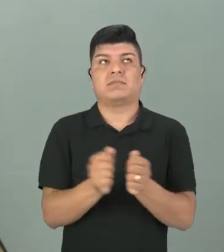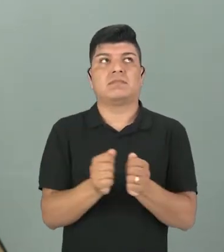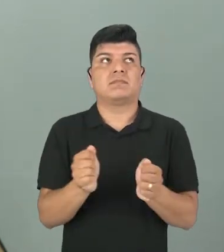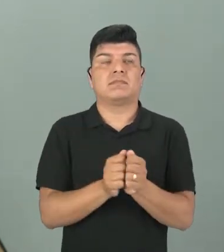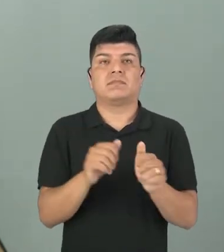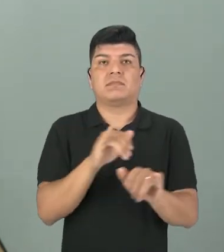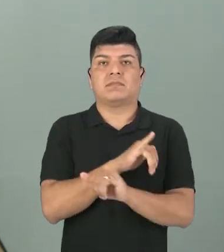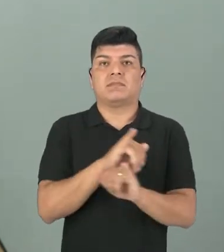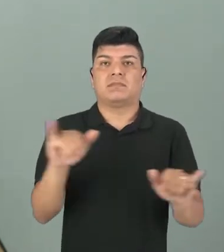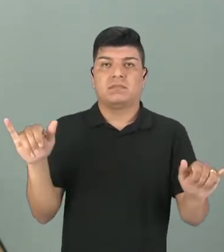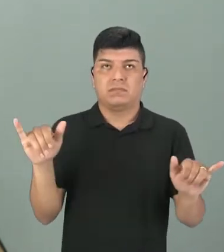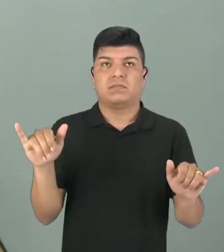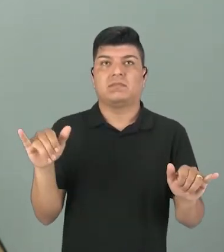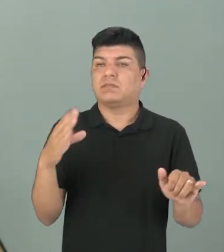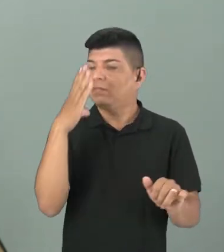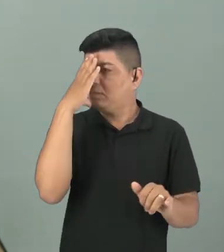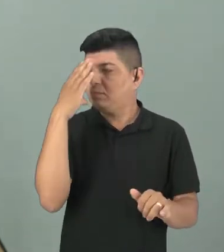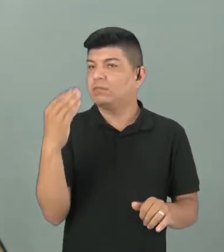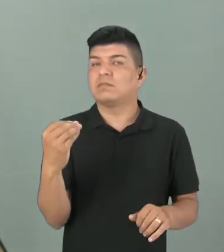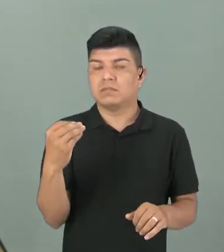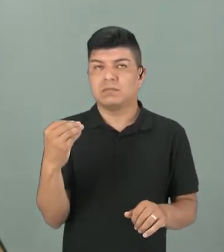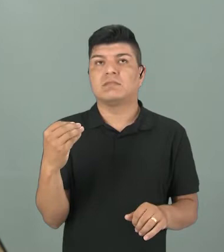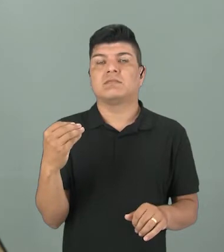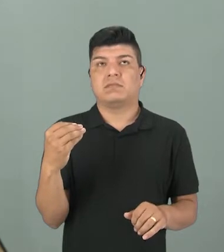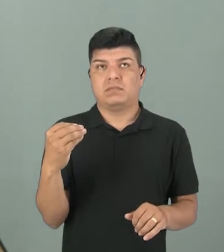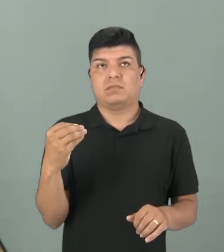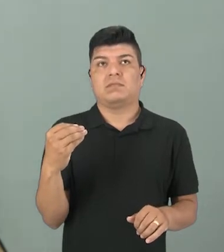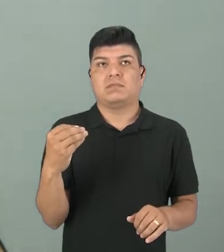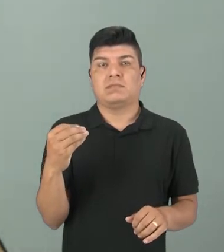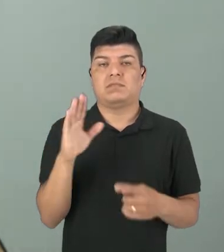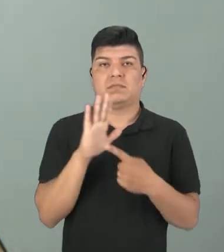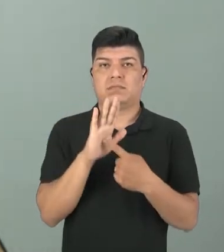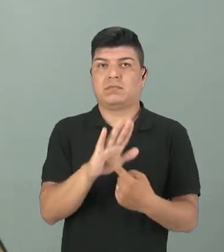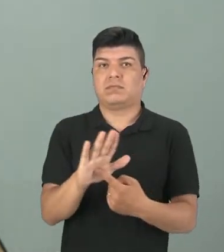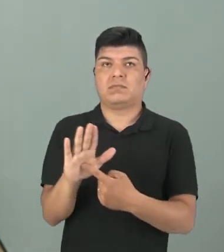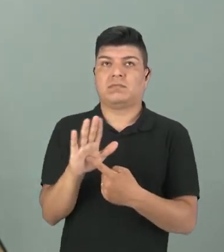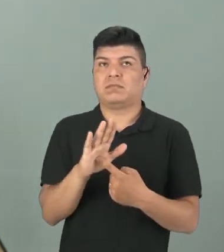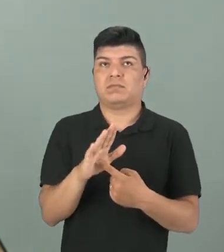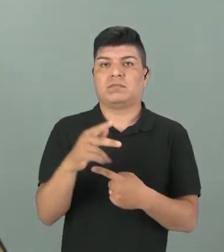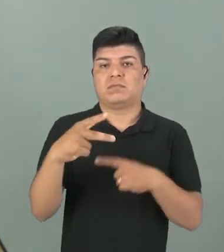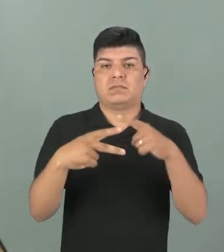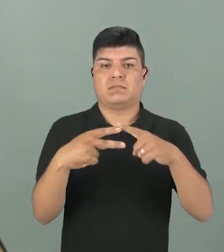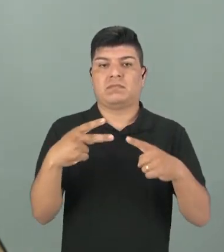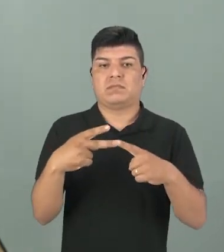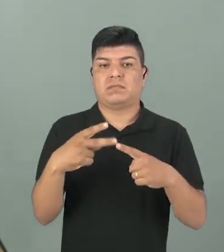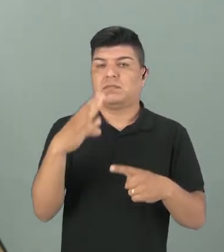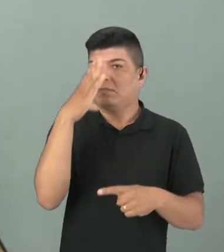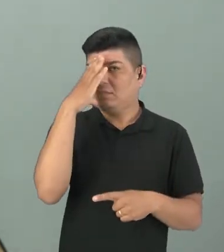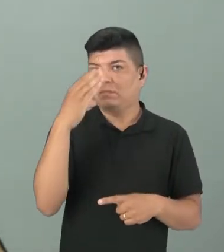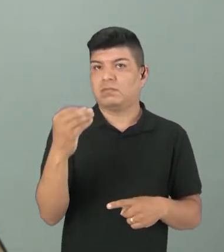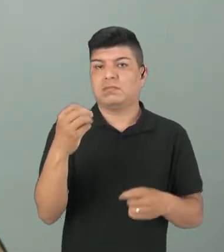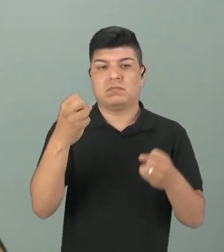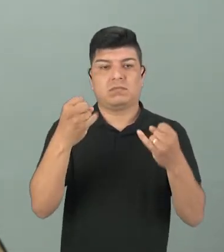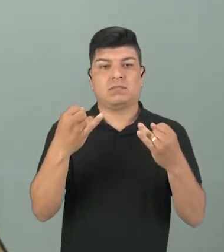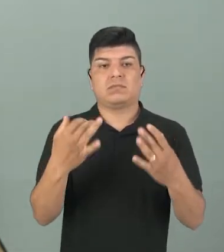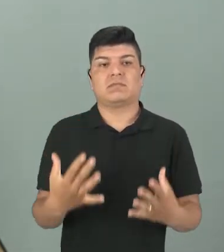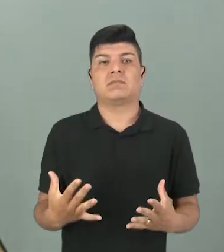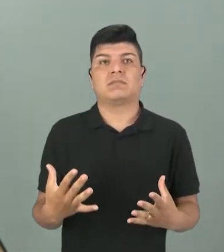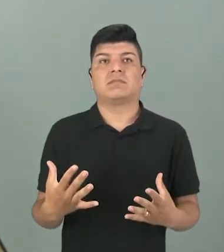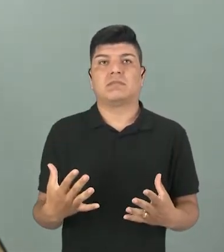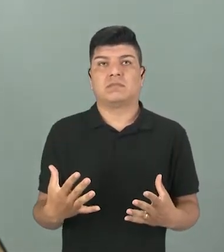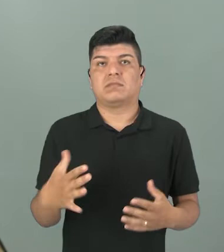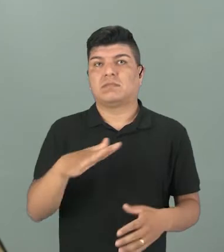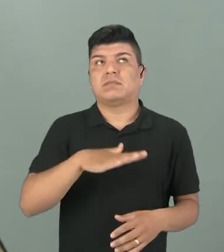da notícia, que são as fotolegendas, né? Como mostra as duas fotos, e a explicação